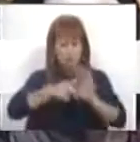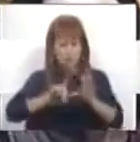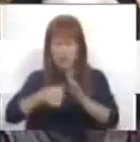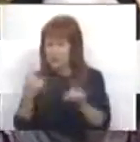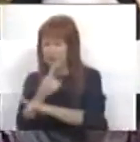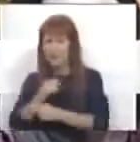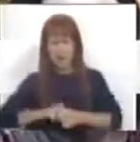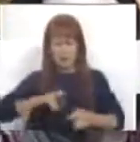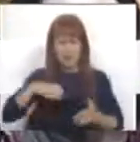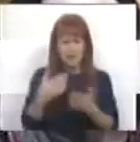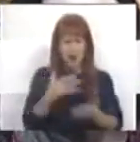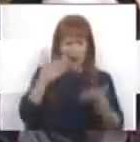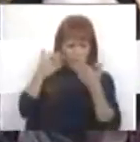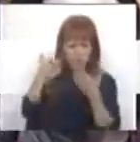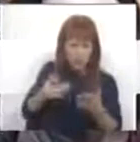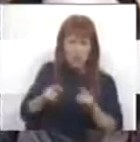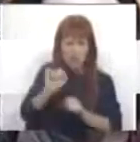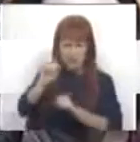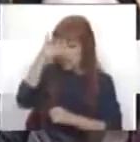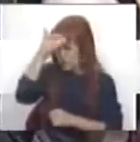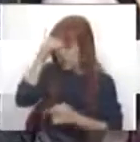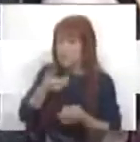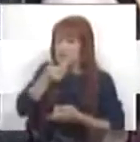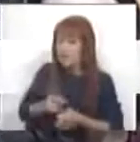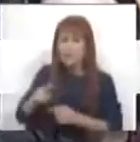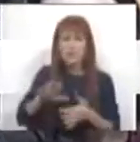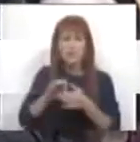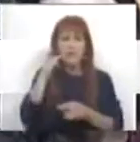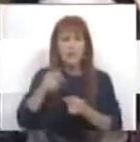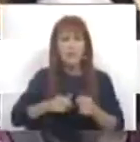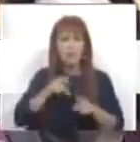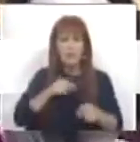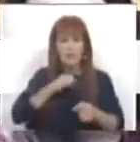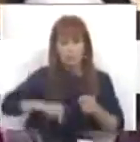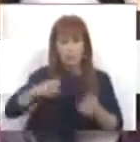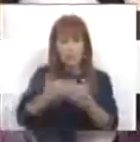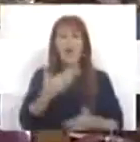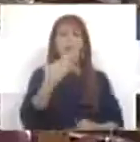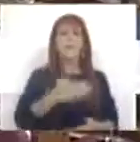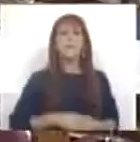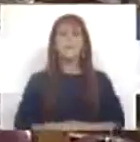projetos, enobrecer, contribuir com o seu saber para enobrecer a vida política. Muito obrigado.